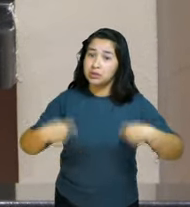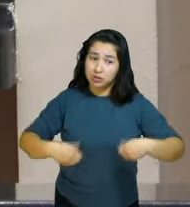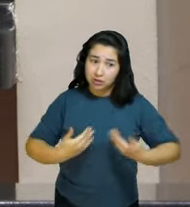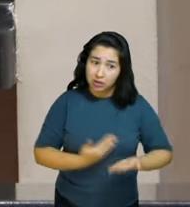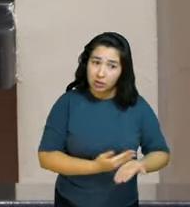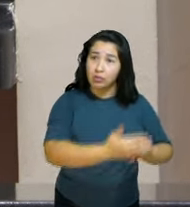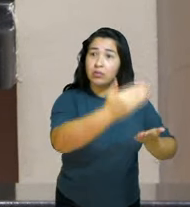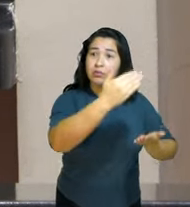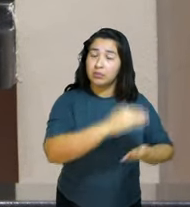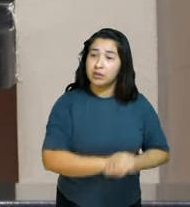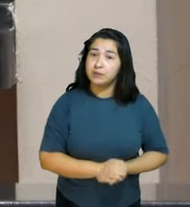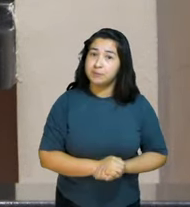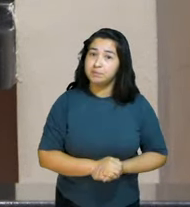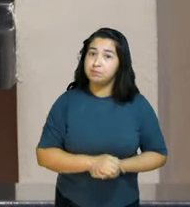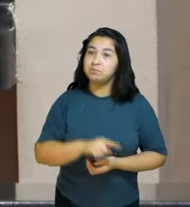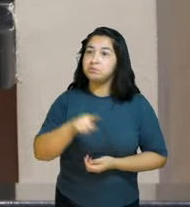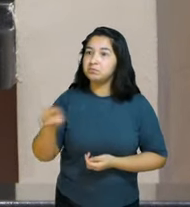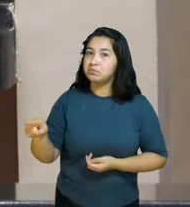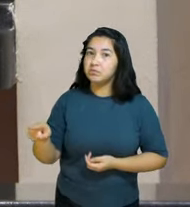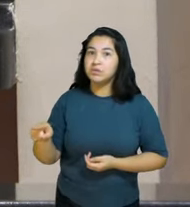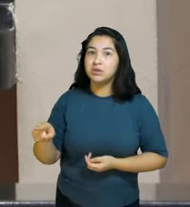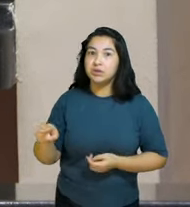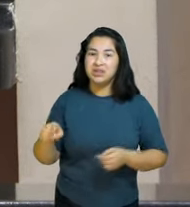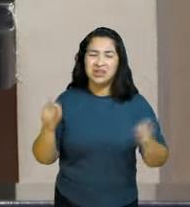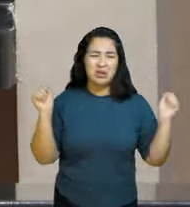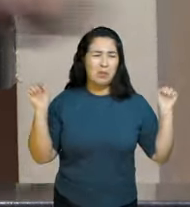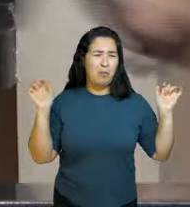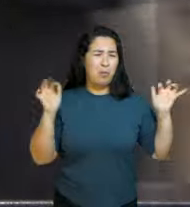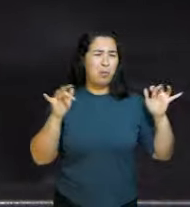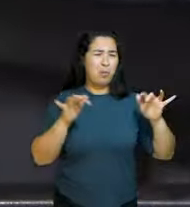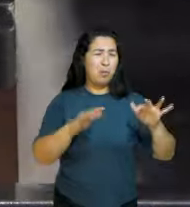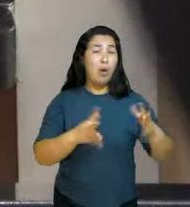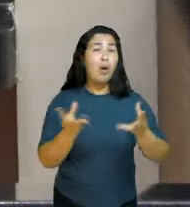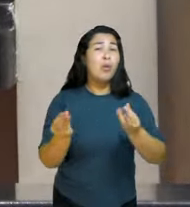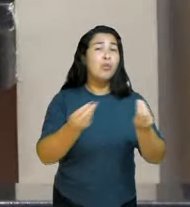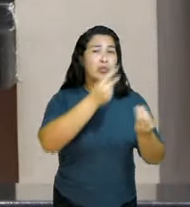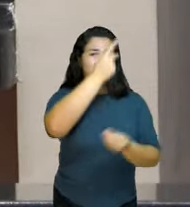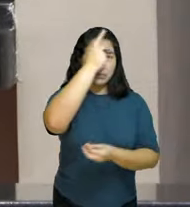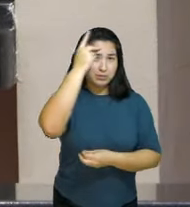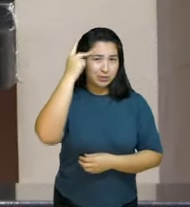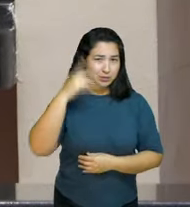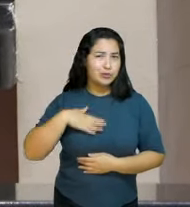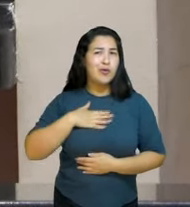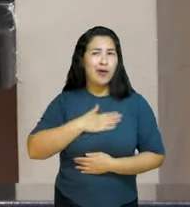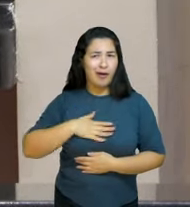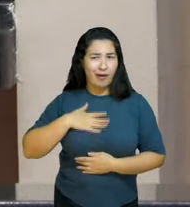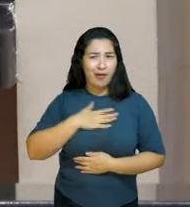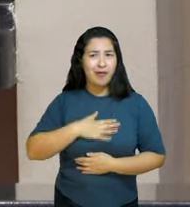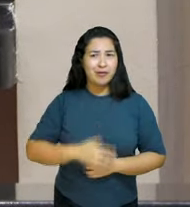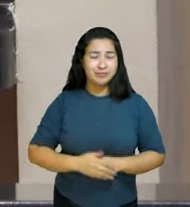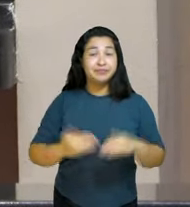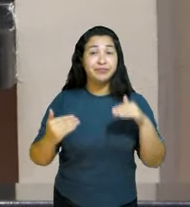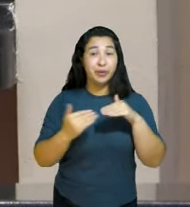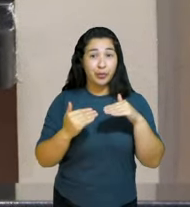E eles não iam para a abertura, e eles foram. Lotou aquele... o pessoal gostou. Então, eu concordo com a senhora. Mas